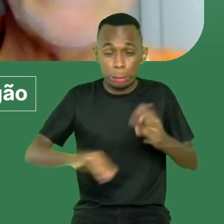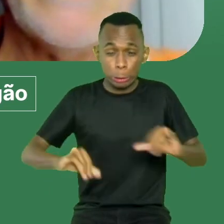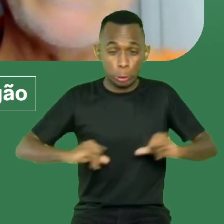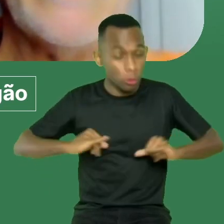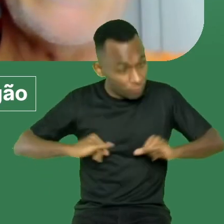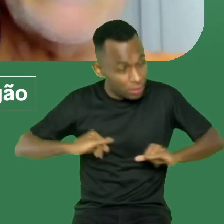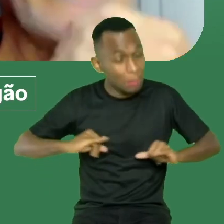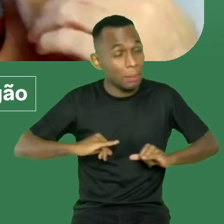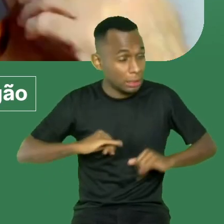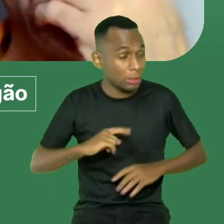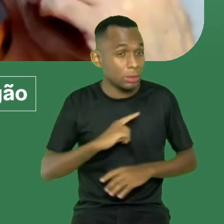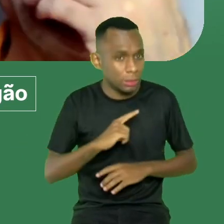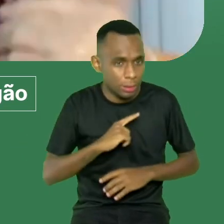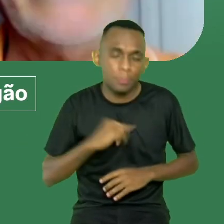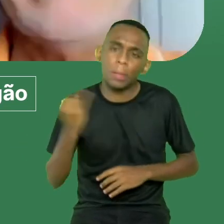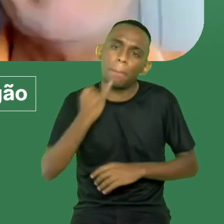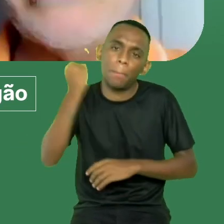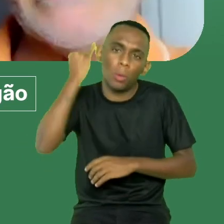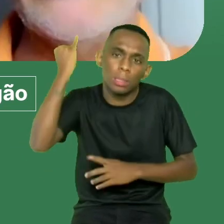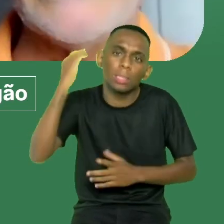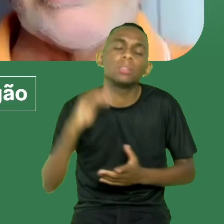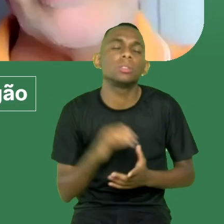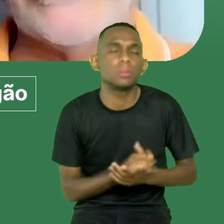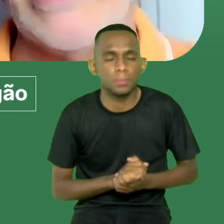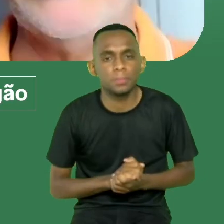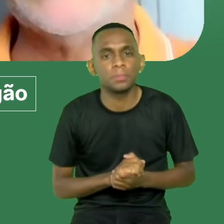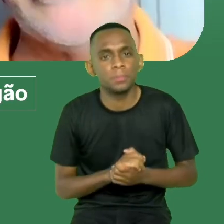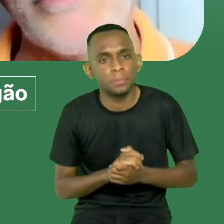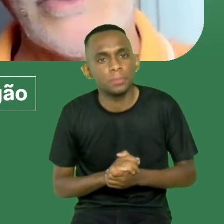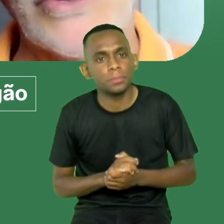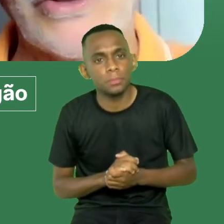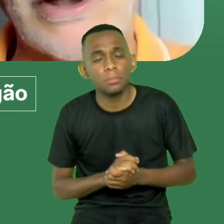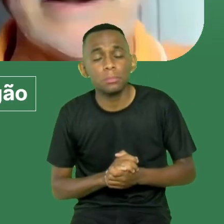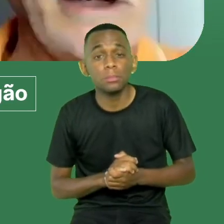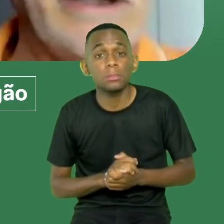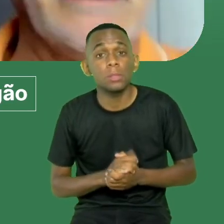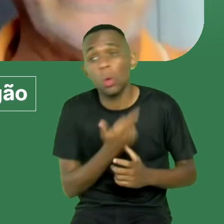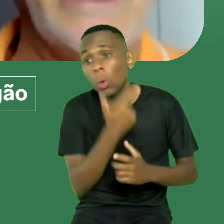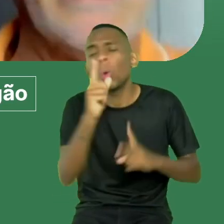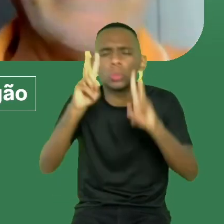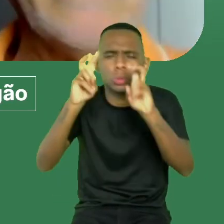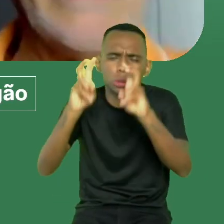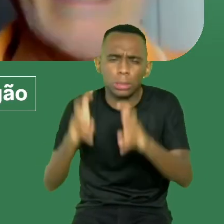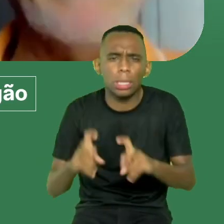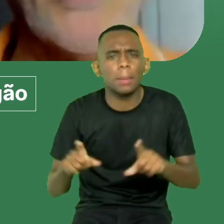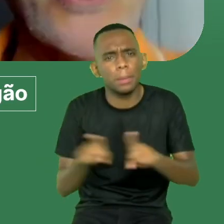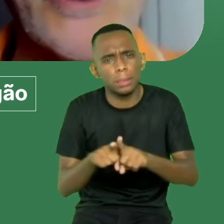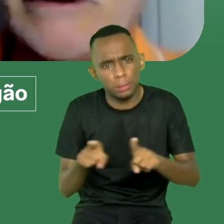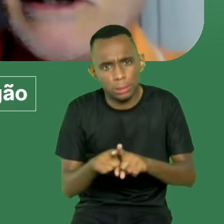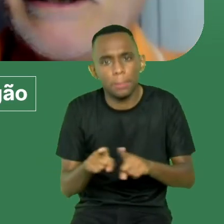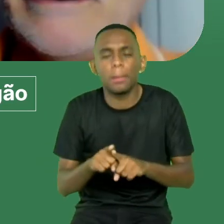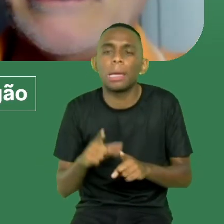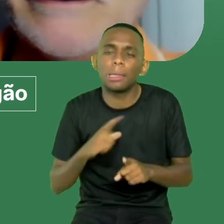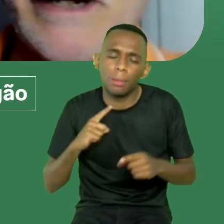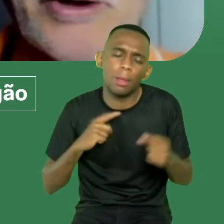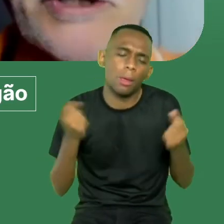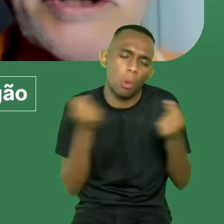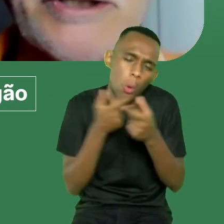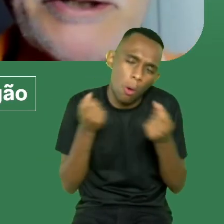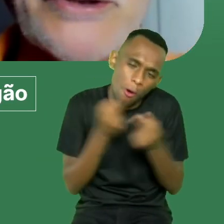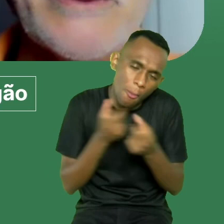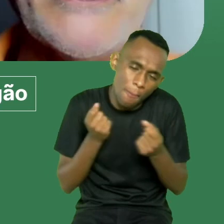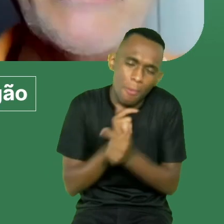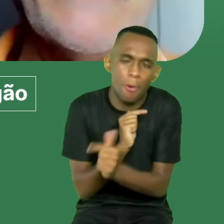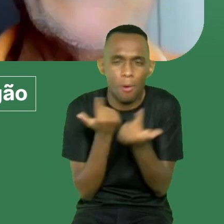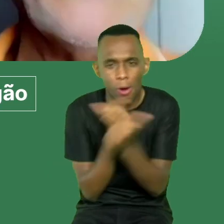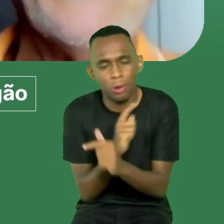esses assuntos, né? Mas não é só isso, não, viu? Não Tem é só humor, isso que eu ia falar, tem, tem humor. tem O do amor, assovio é tem